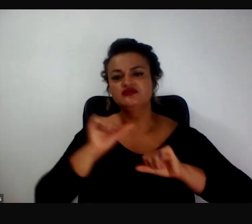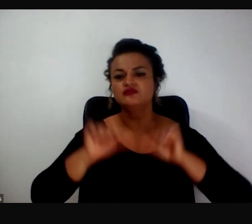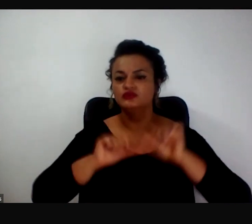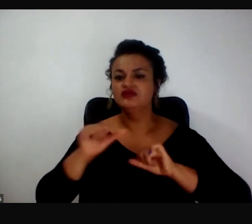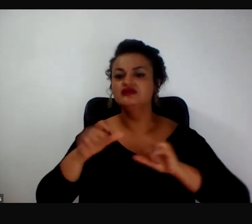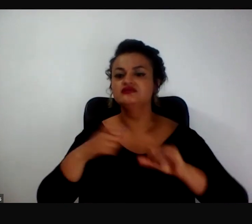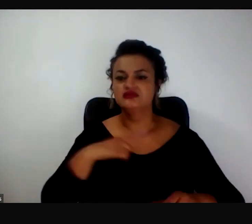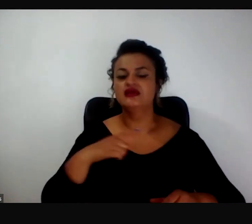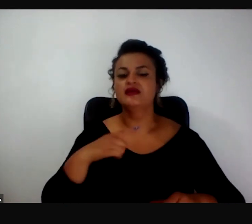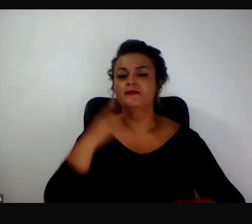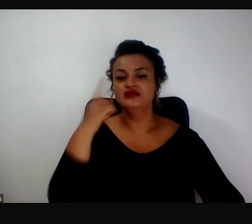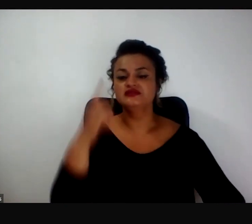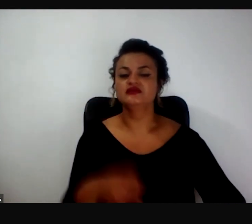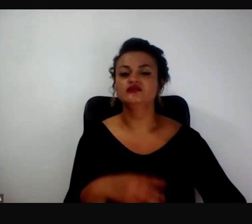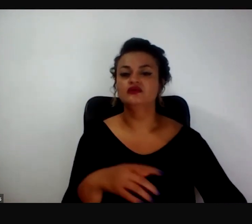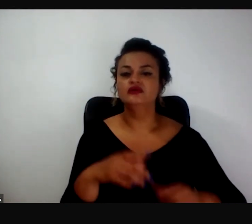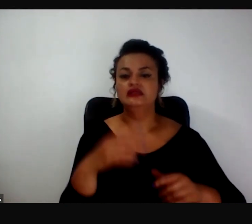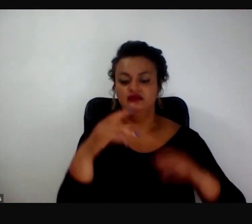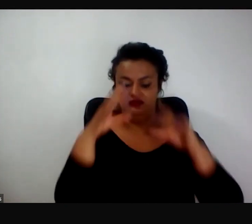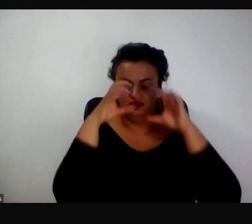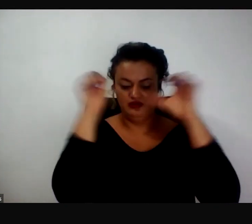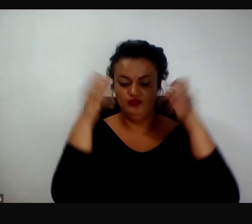próprio tribunal, mas também